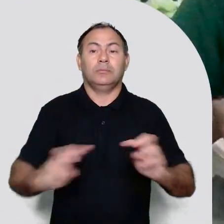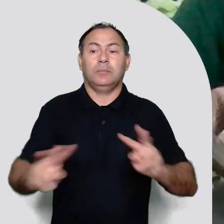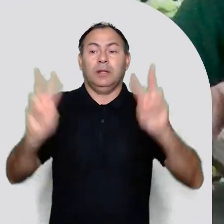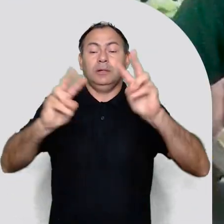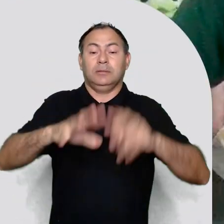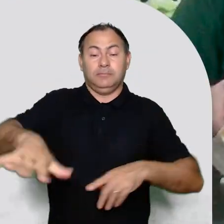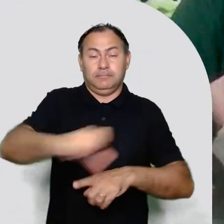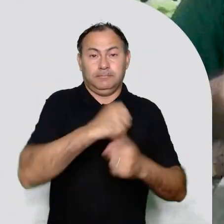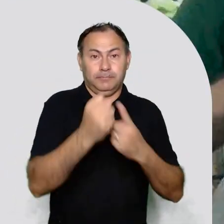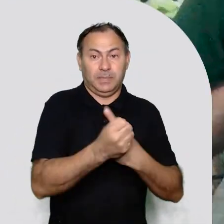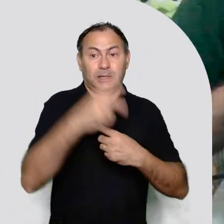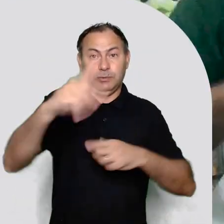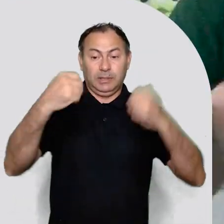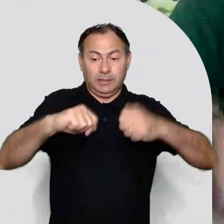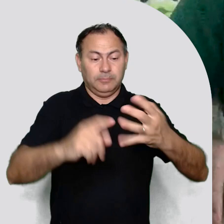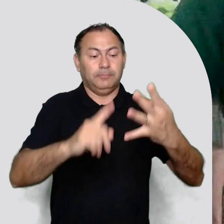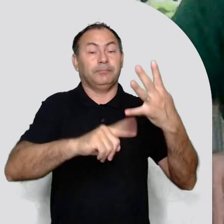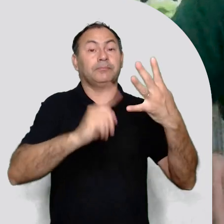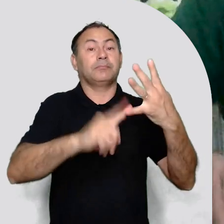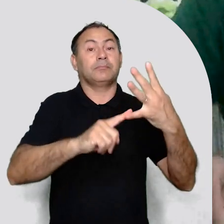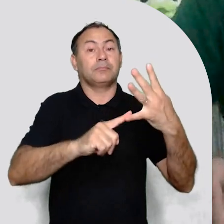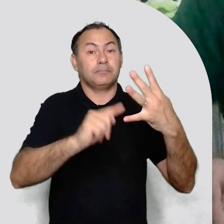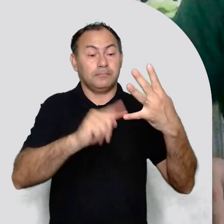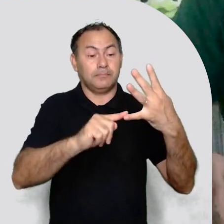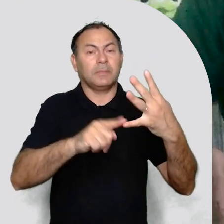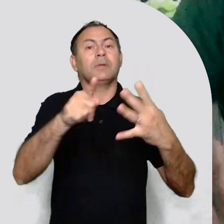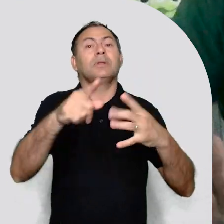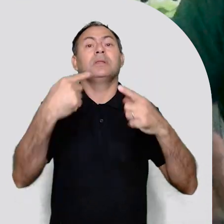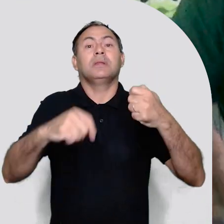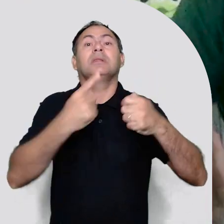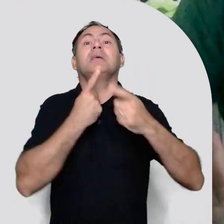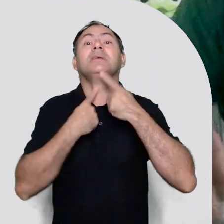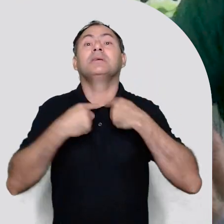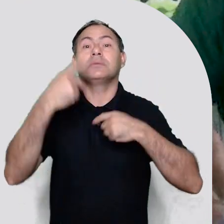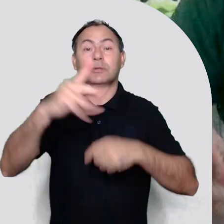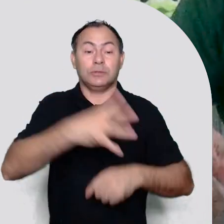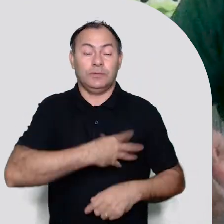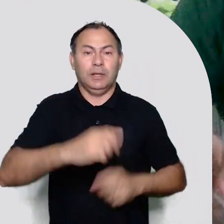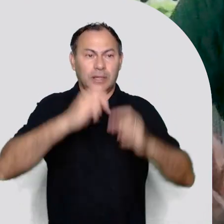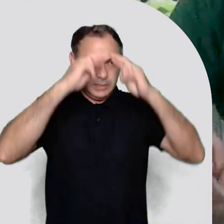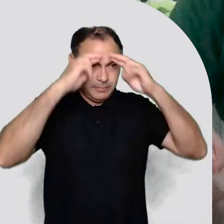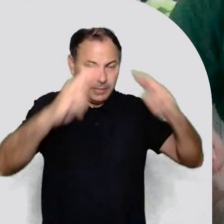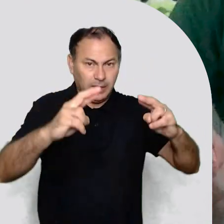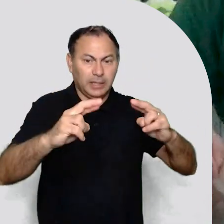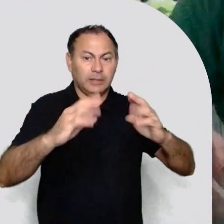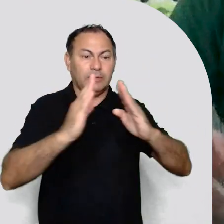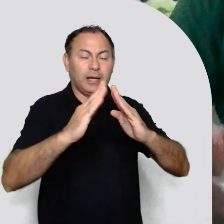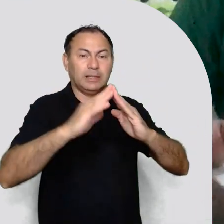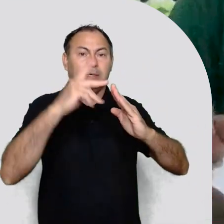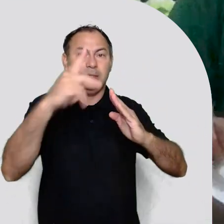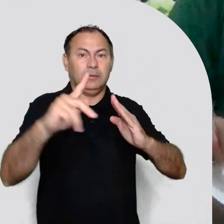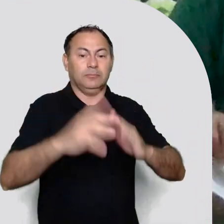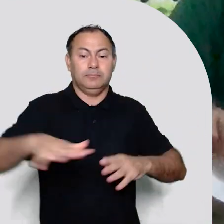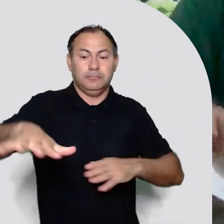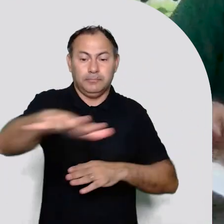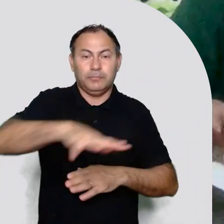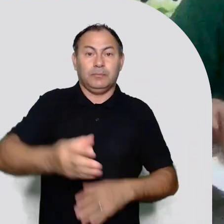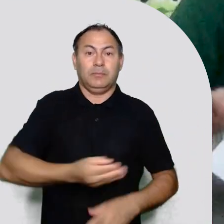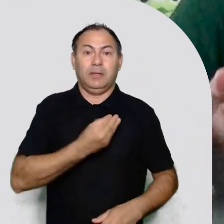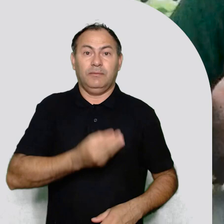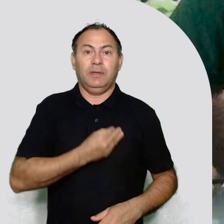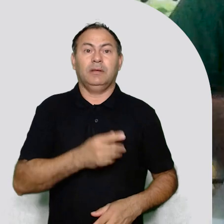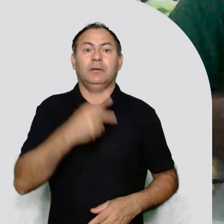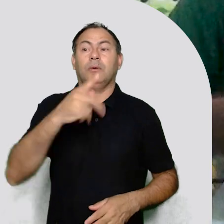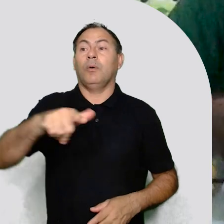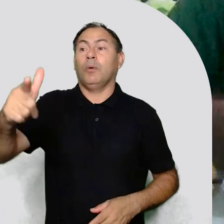queriam na sociedade. E 4, você deseja que seus filhos respeitem a casa deles, o ambiente que